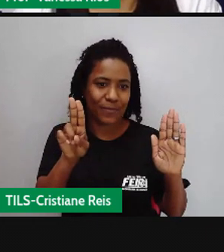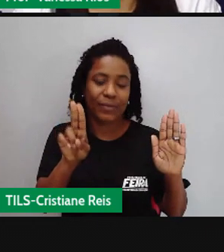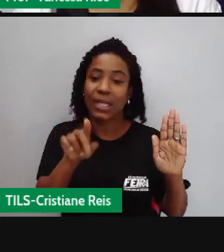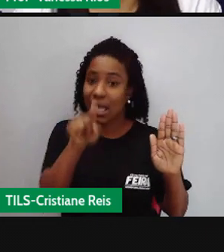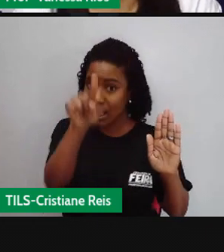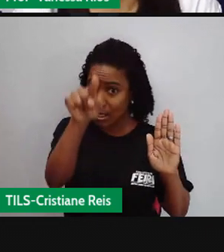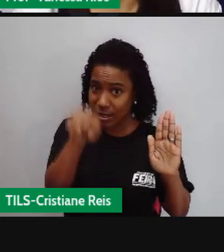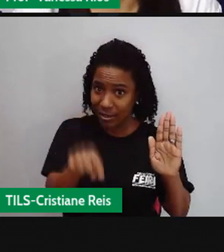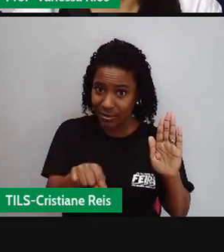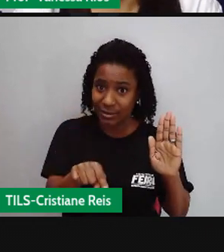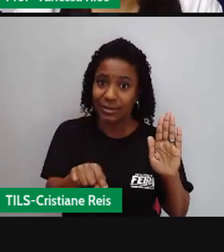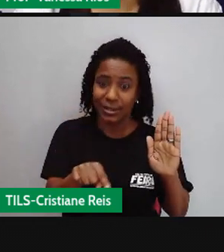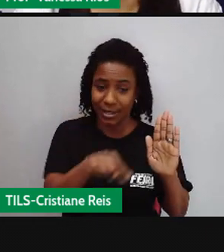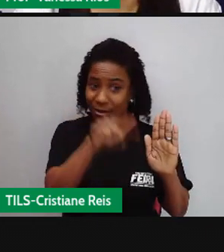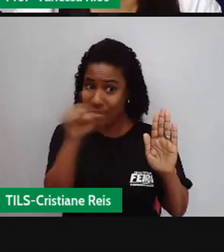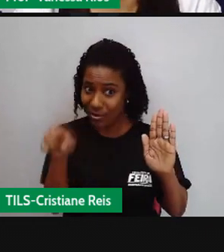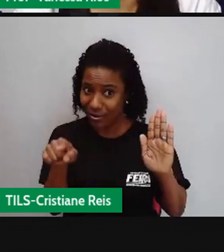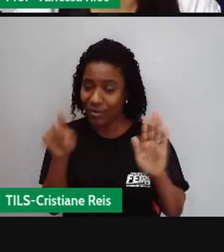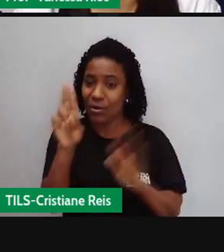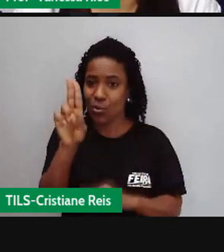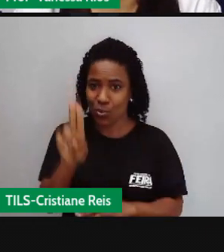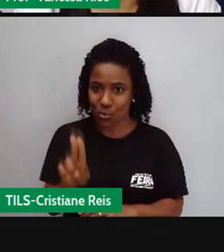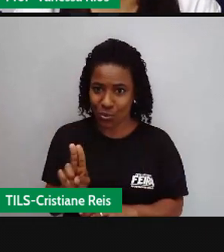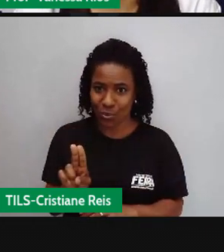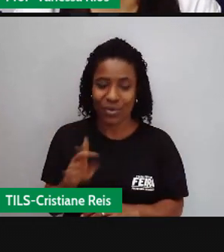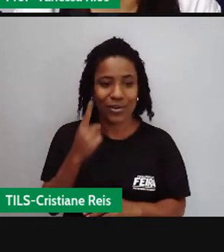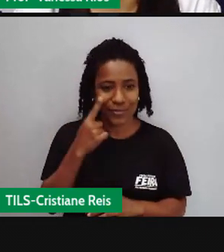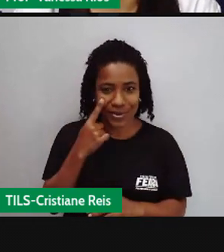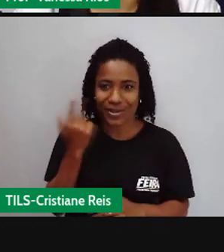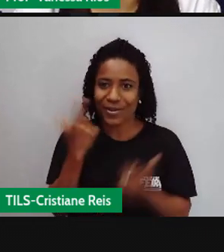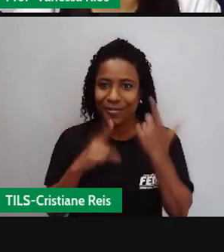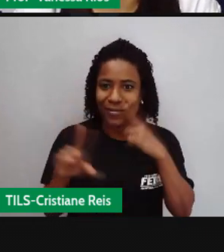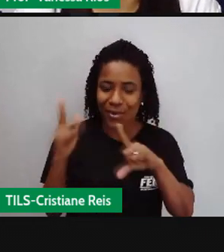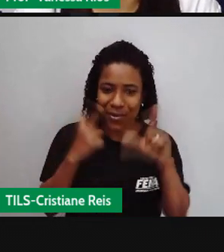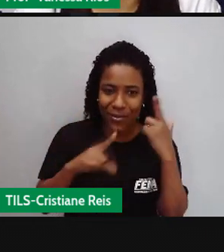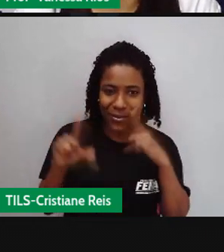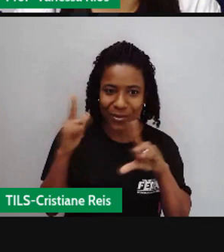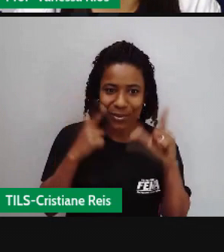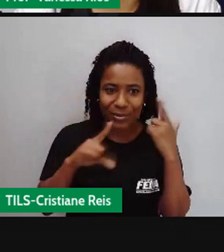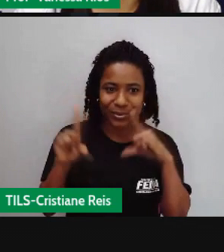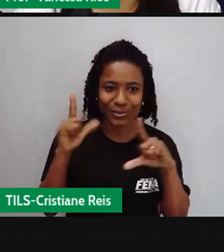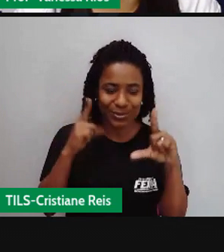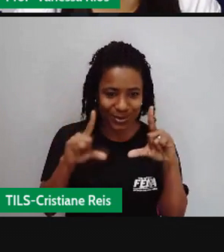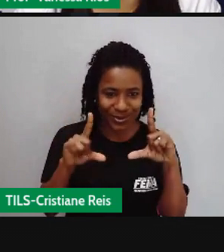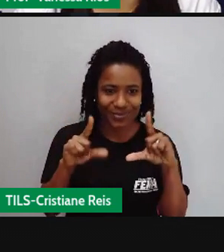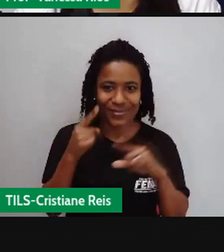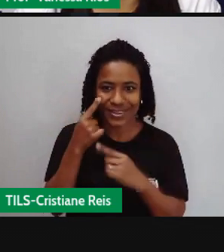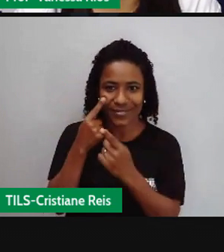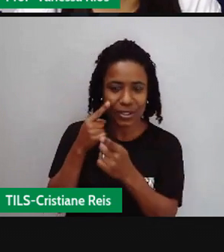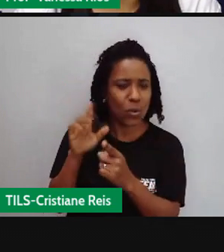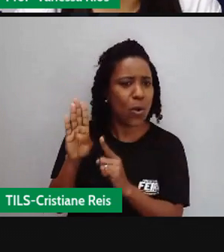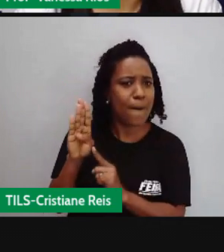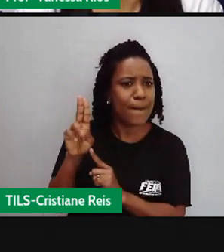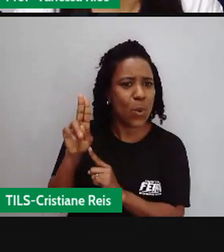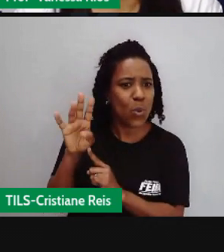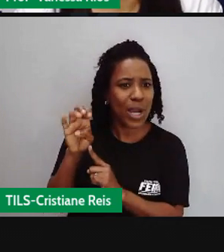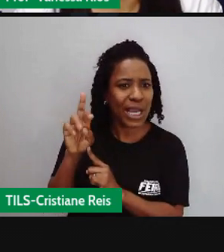Então, vamos lá. Bônus, bueiro. Ó, bueiro também a gente fala bueiro, mas é